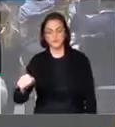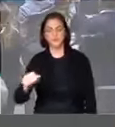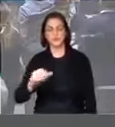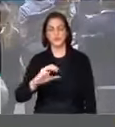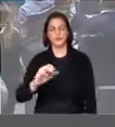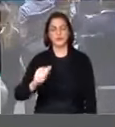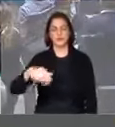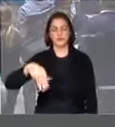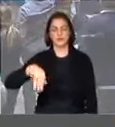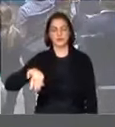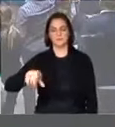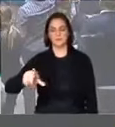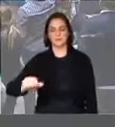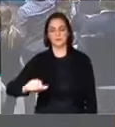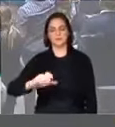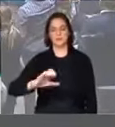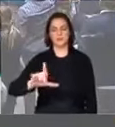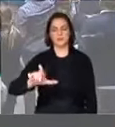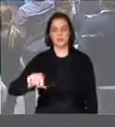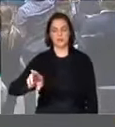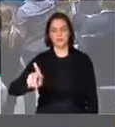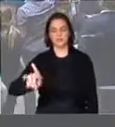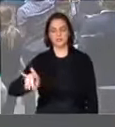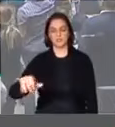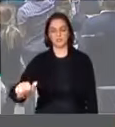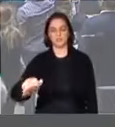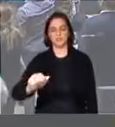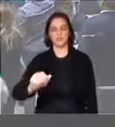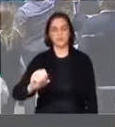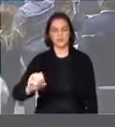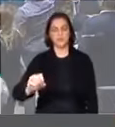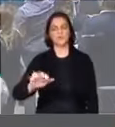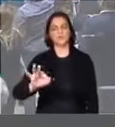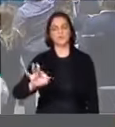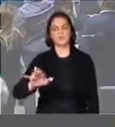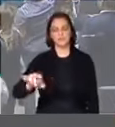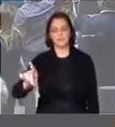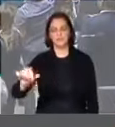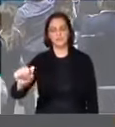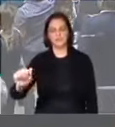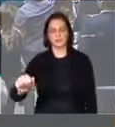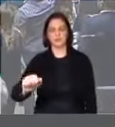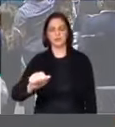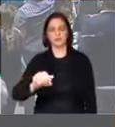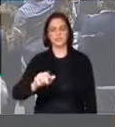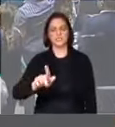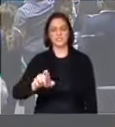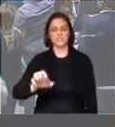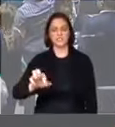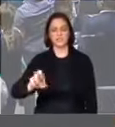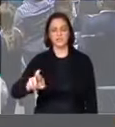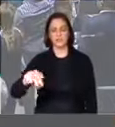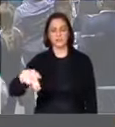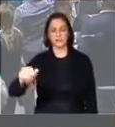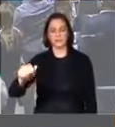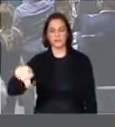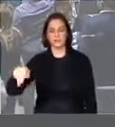Rodrigues, Camila Marins, Cláudio Nascimento, Fernanda Benvenuti, Germano Marinho,